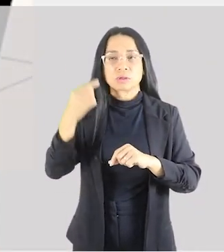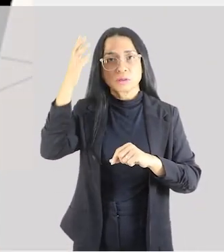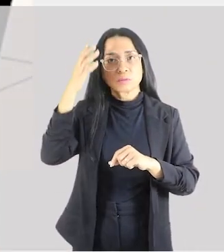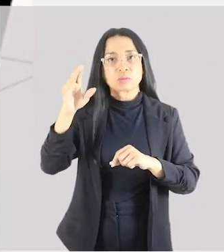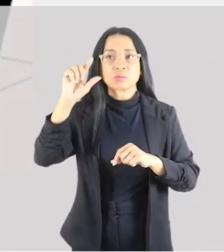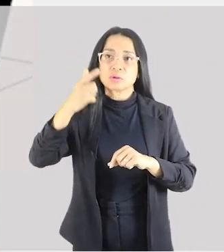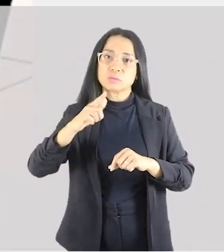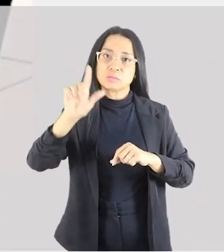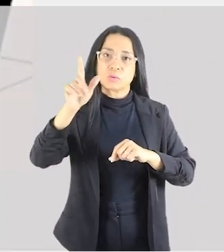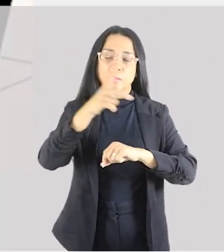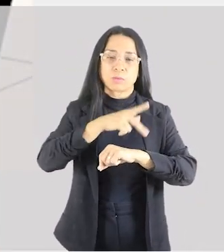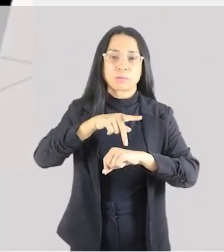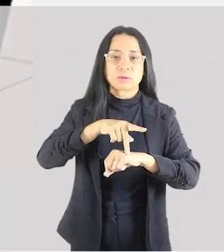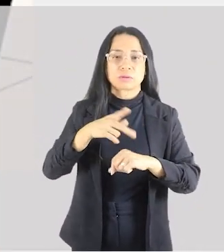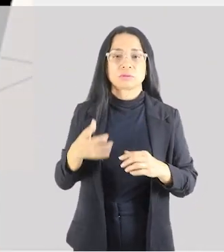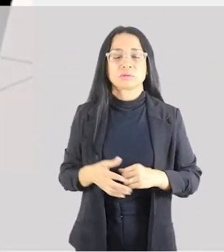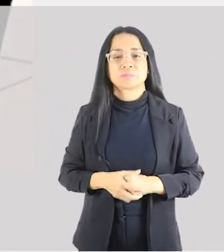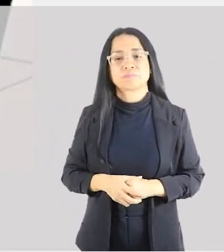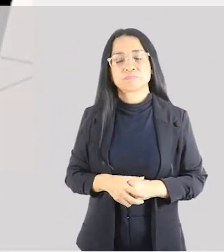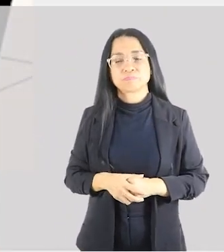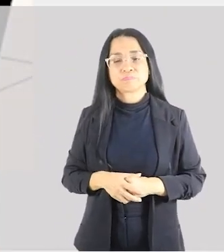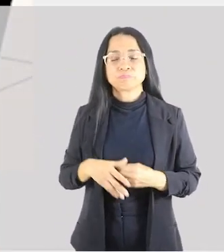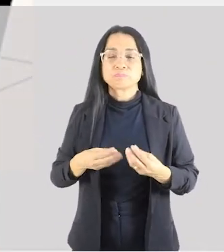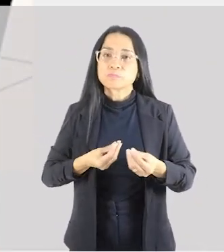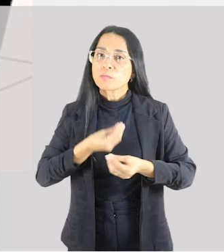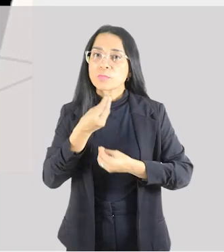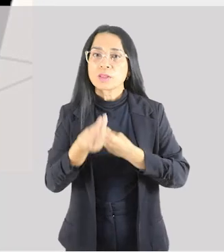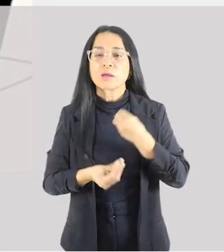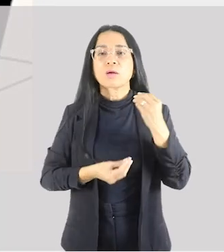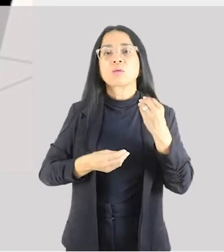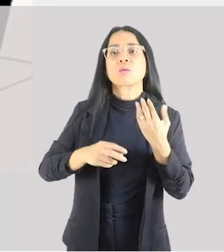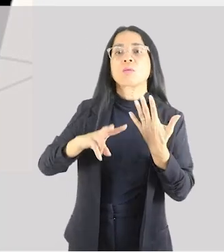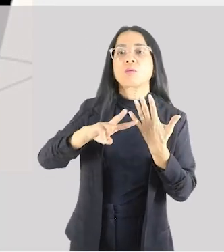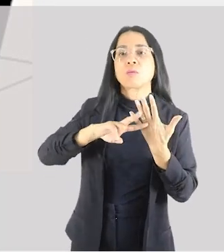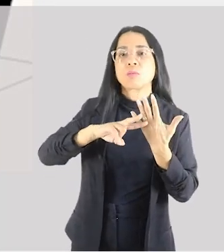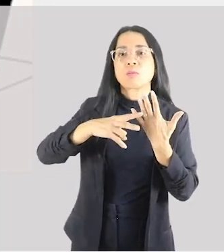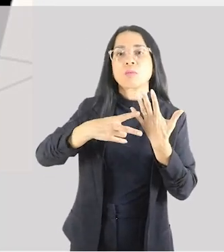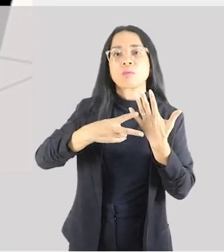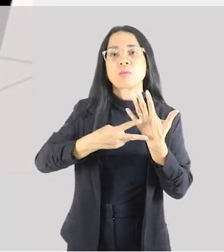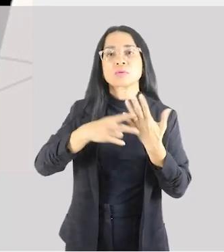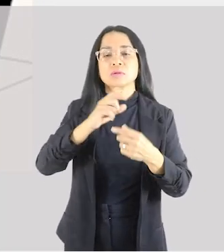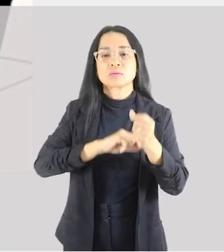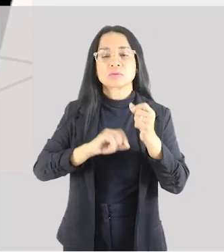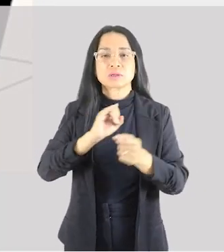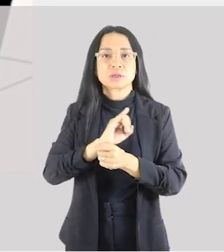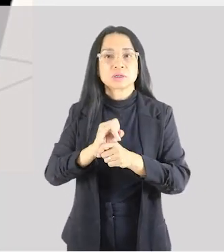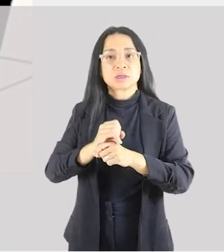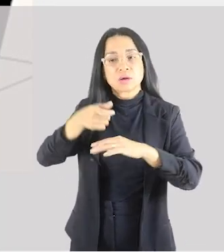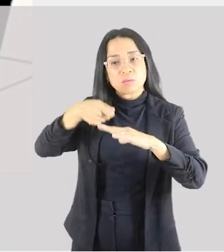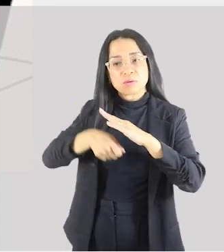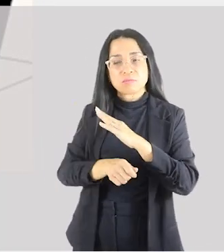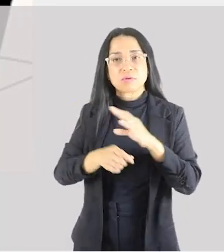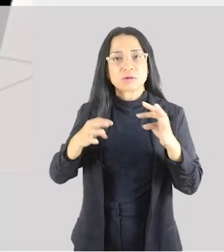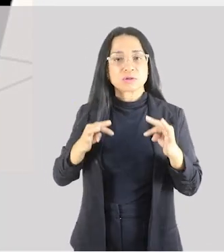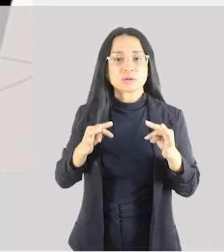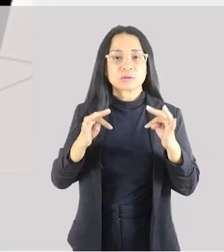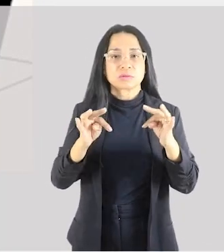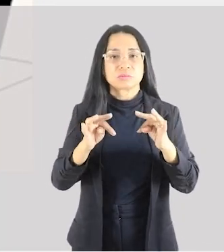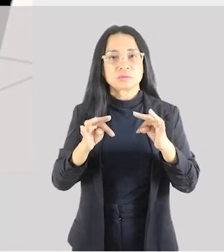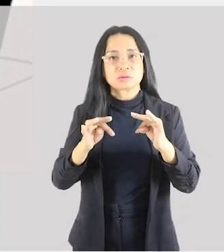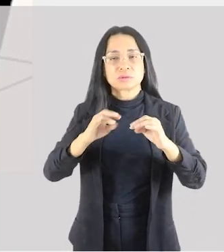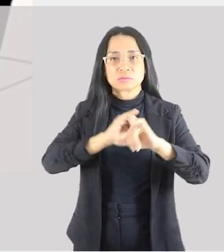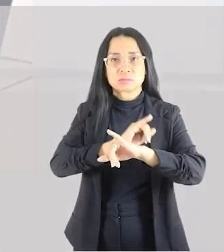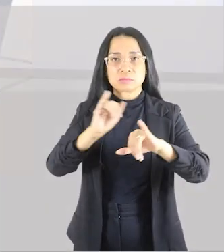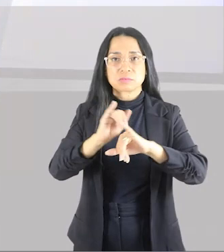consequência, se a gente não investe em tecnologias de informação e de comunicação, a gente se depara